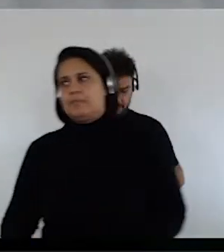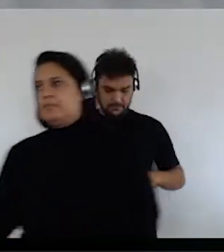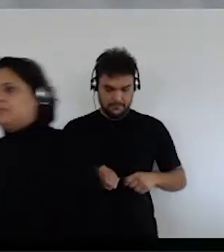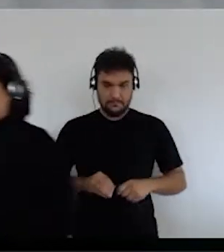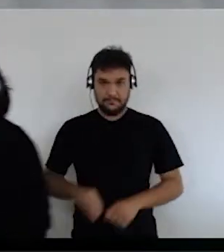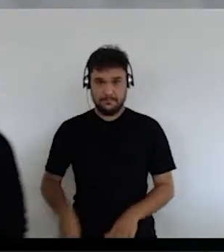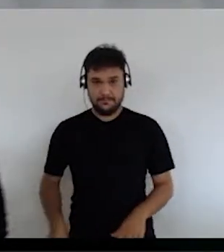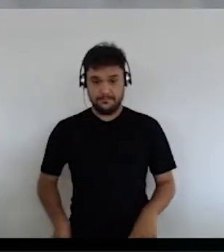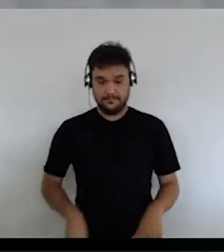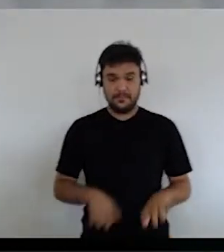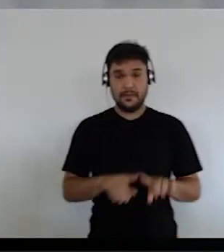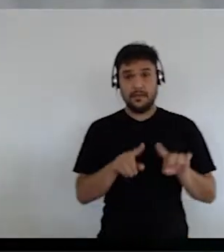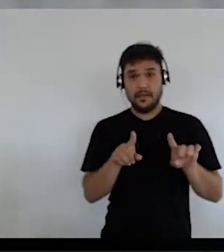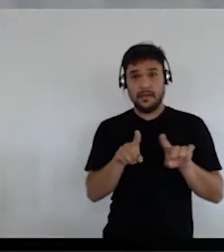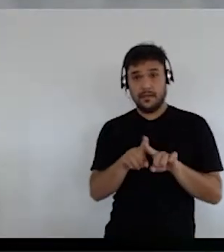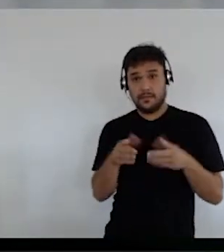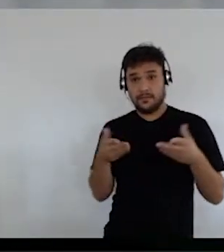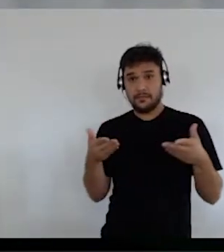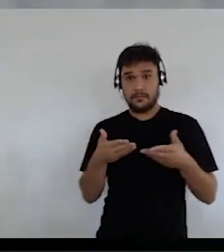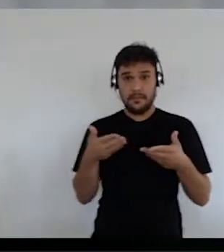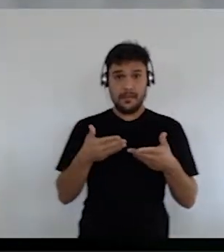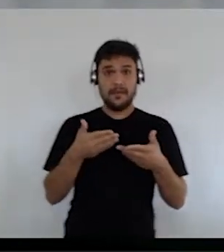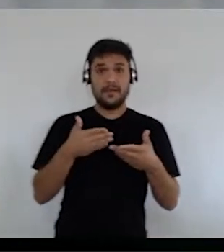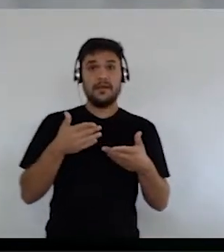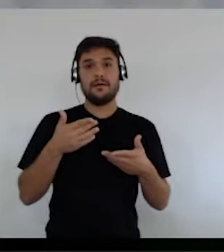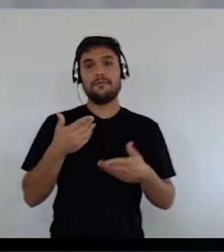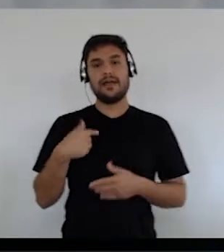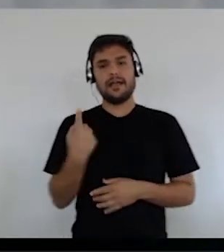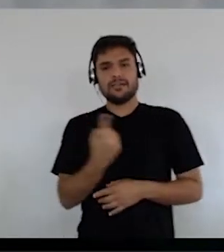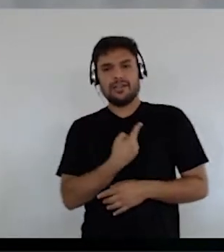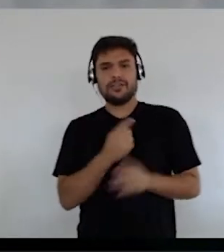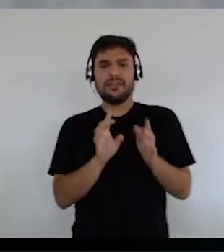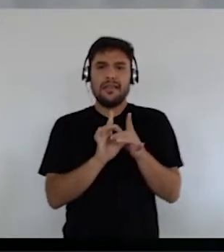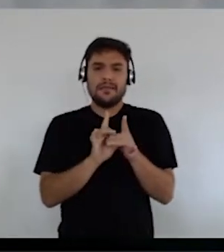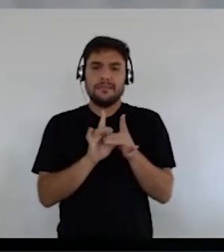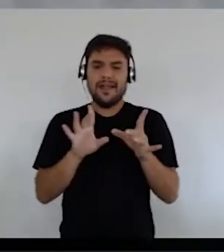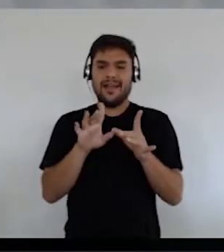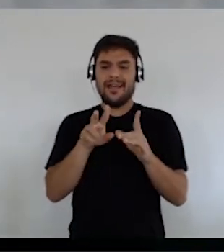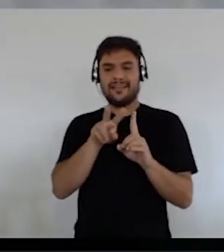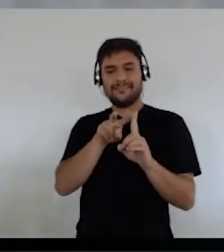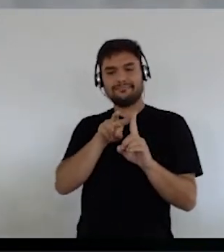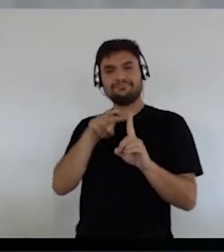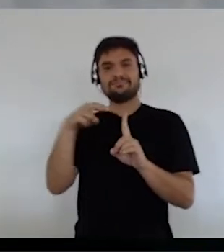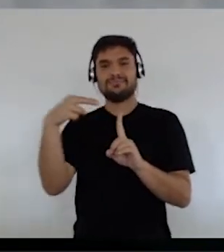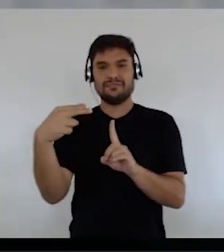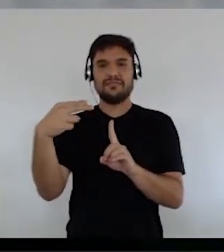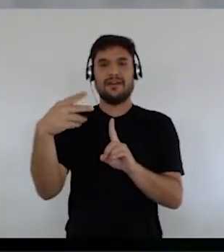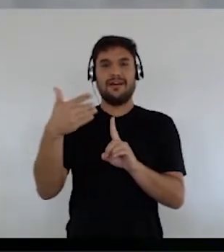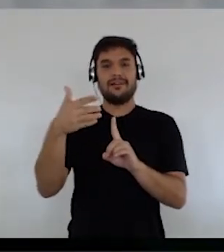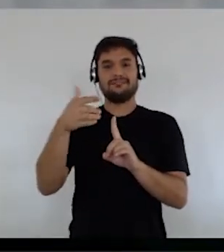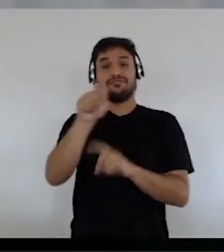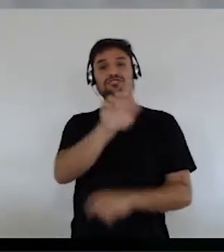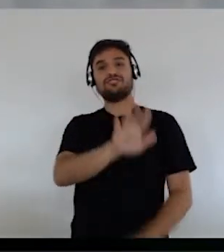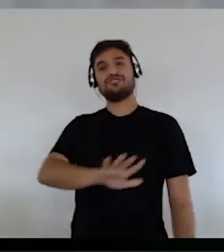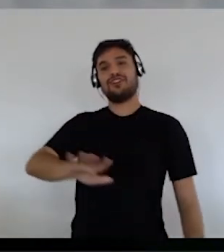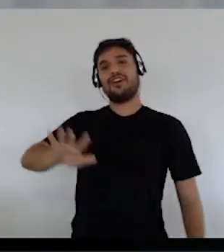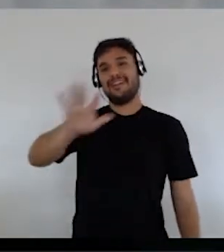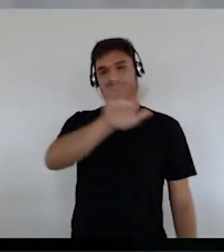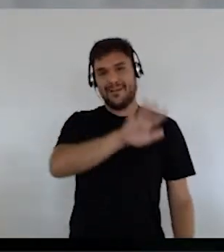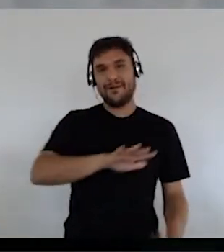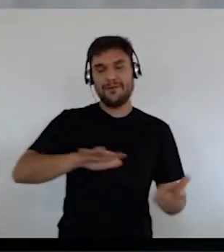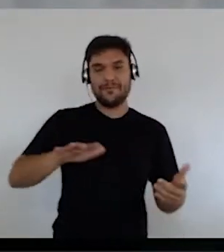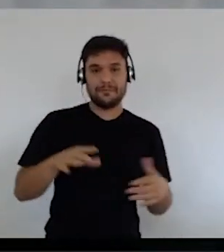inicial, introdutória, para efeito de nos conceder essa visão panorâmica, como bem o senhor